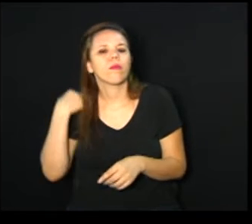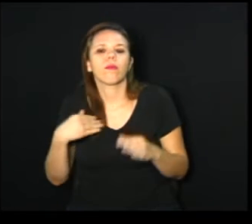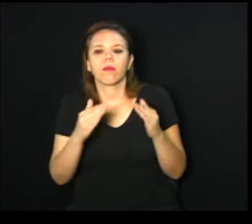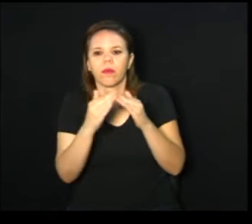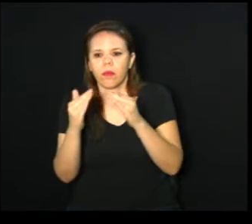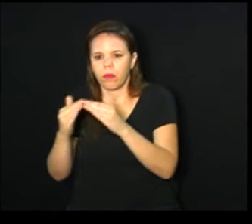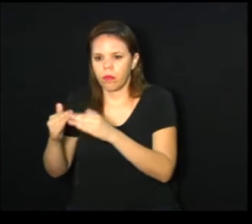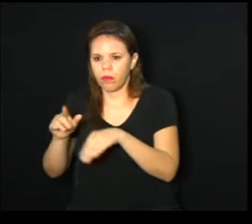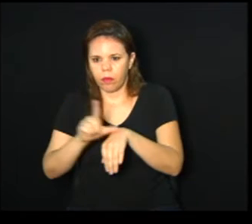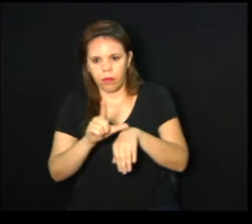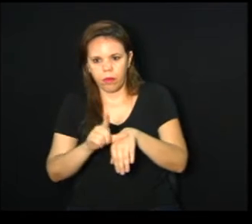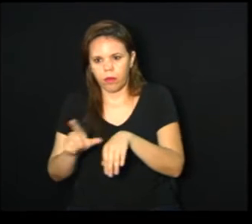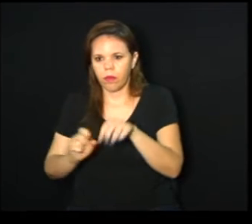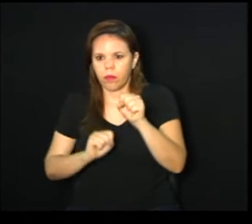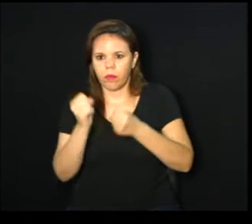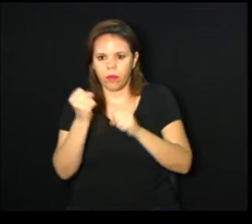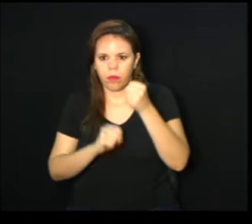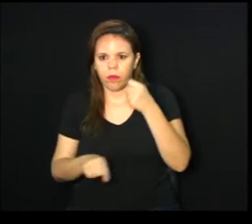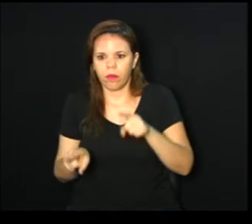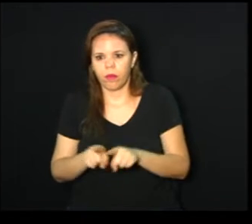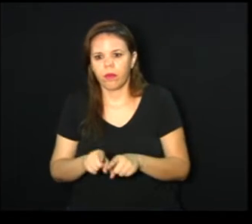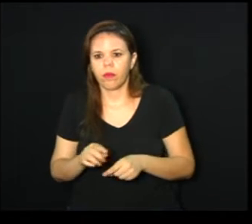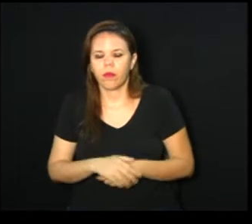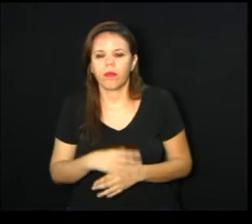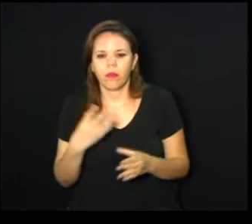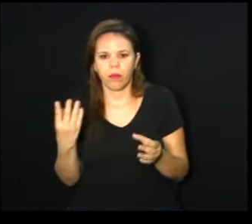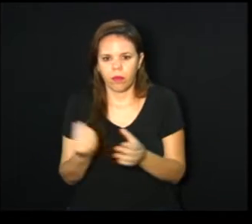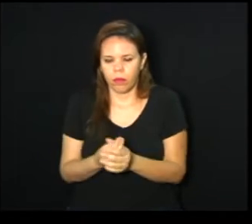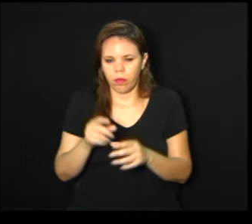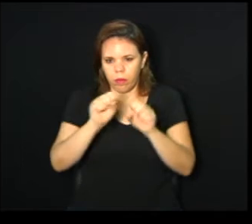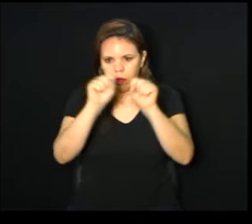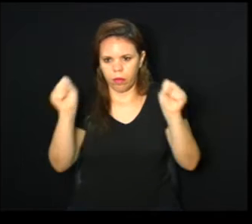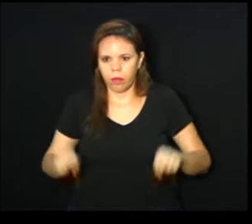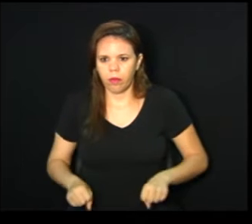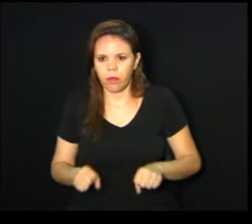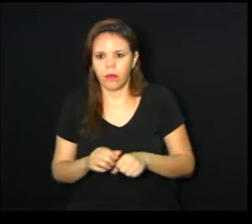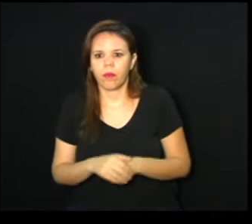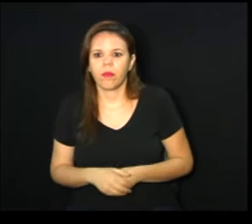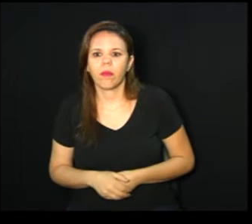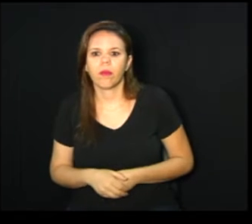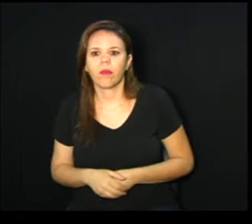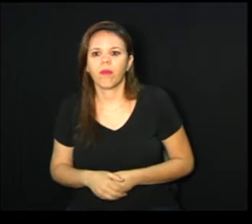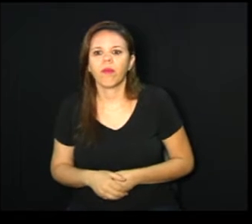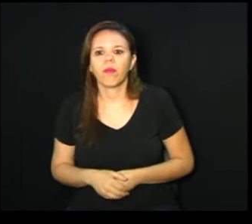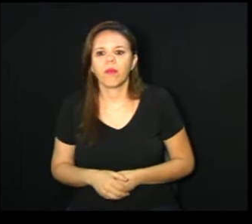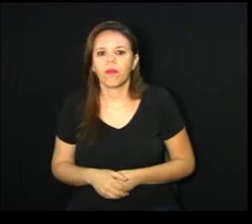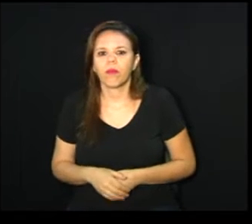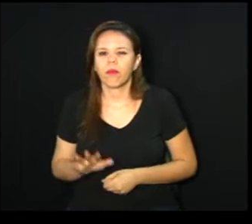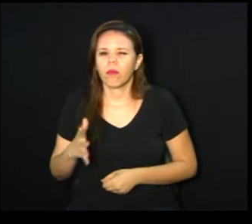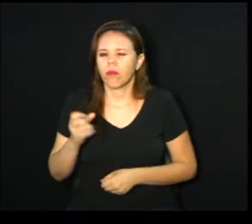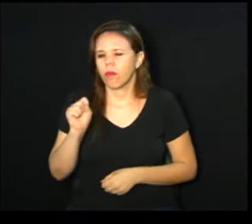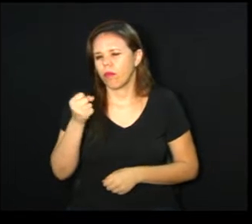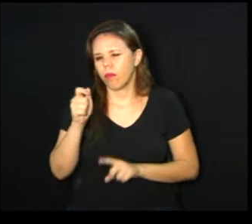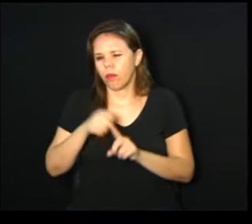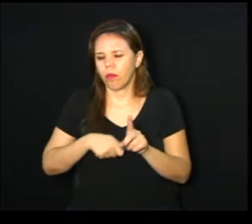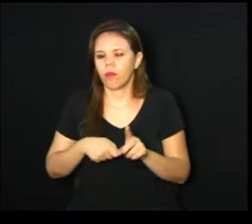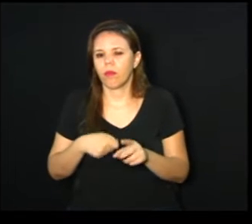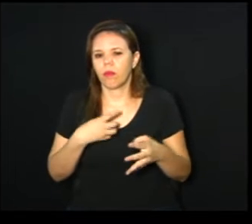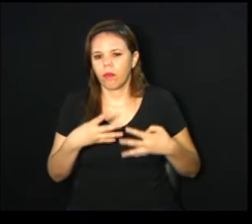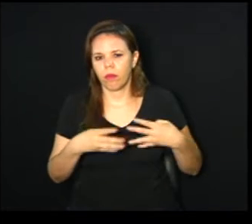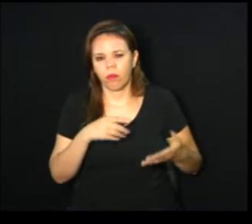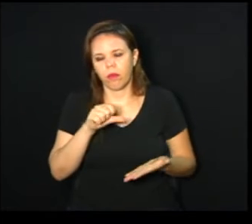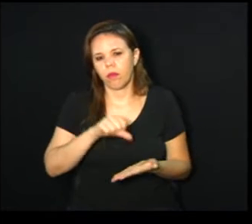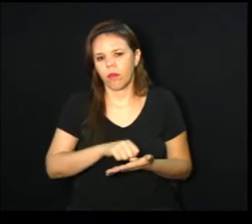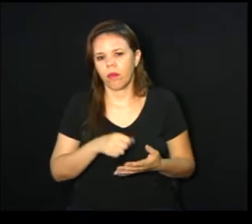pequenos comércios e até indústrias. Instalamos esses sistemas ao longo de cerca de 8 meses em Barão Geraldo